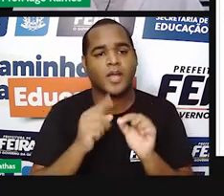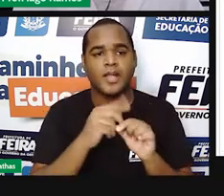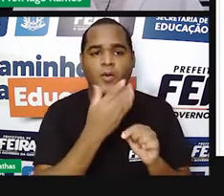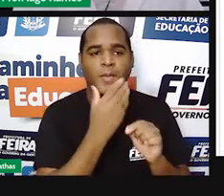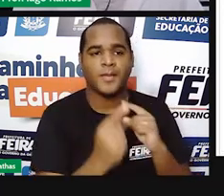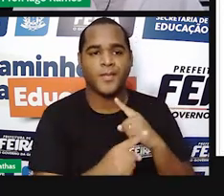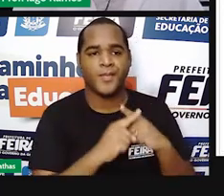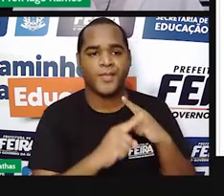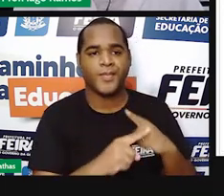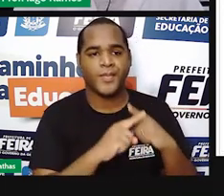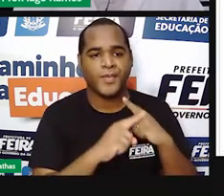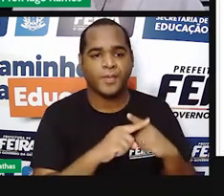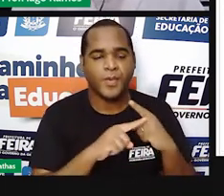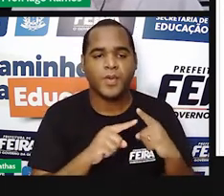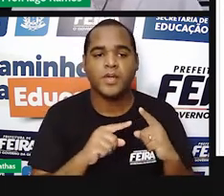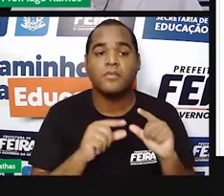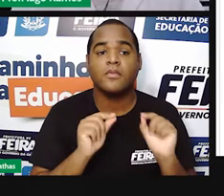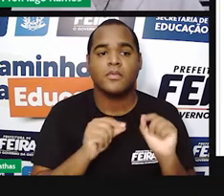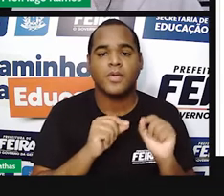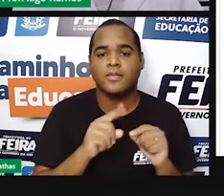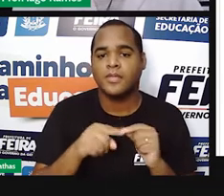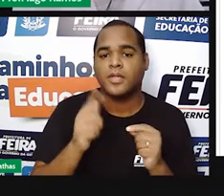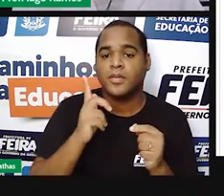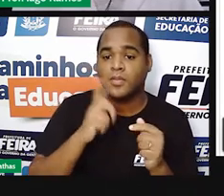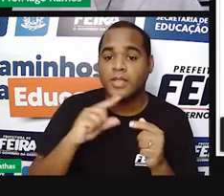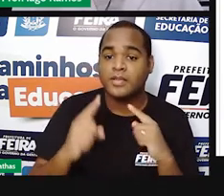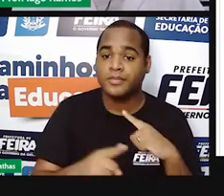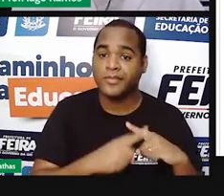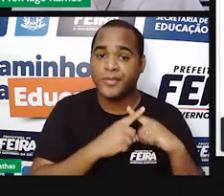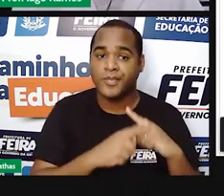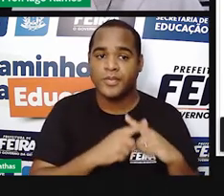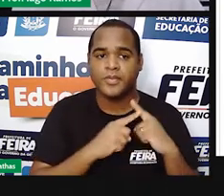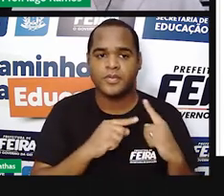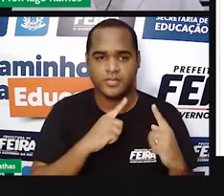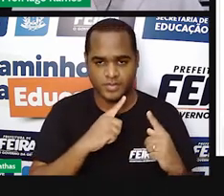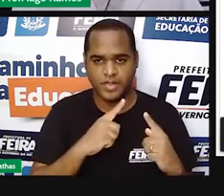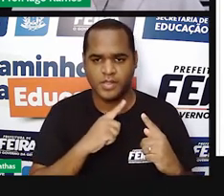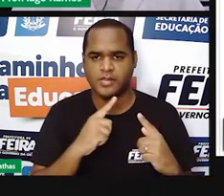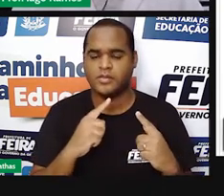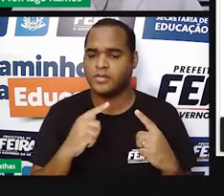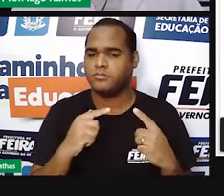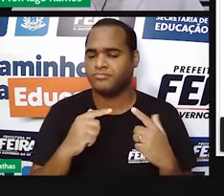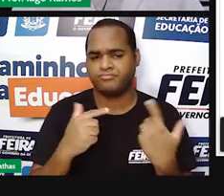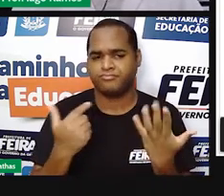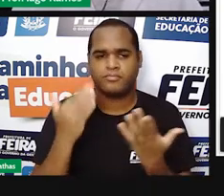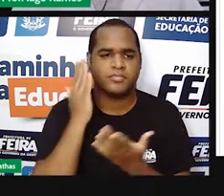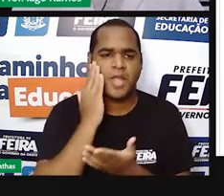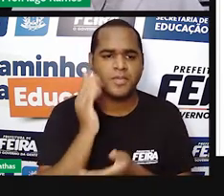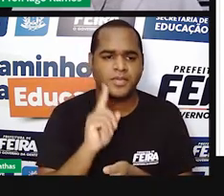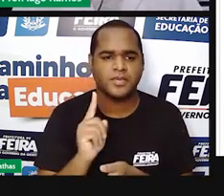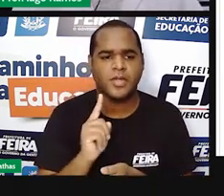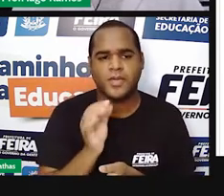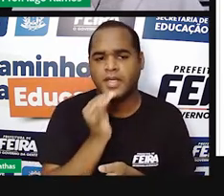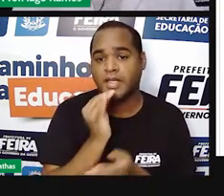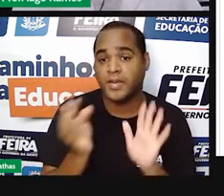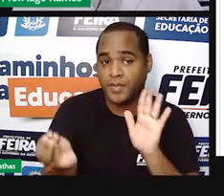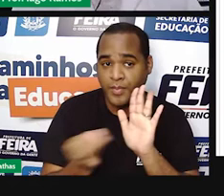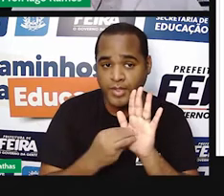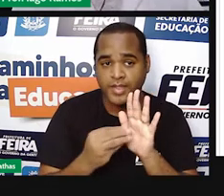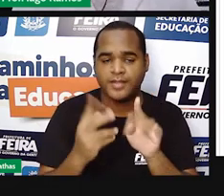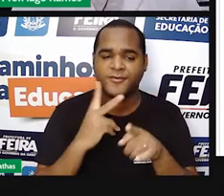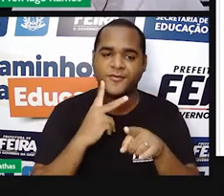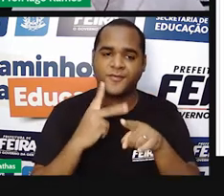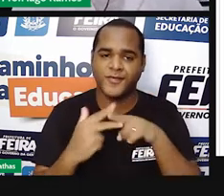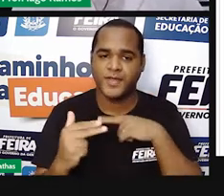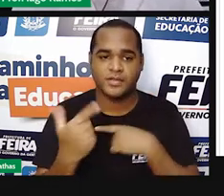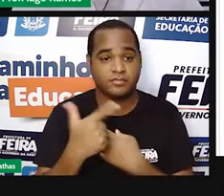bloquear ele aqui tô bloqueando ele aqui sei lá se ele colocar aqui ele não vence